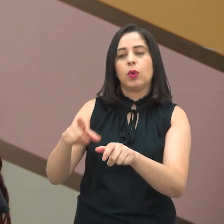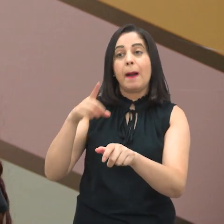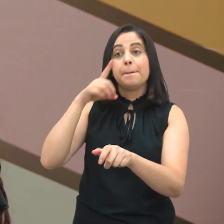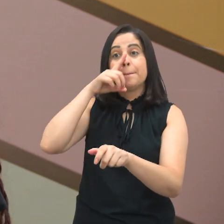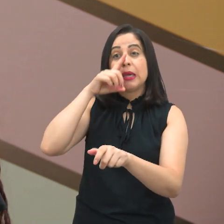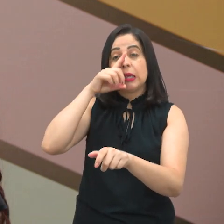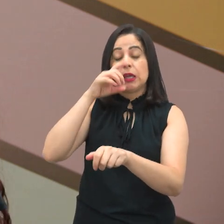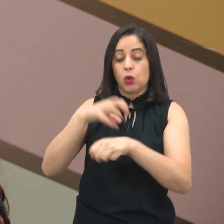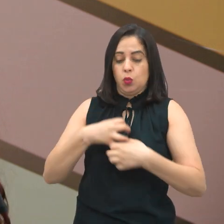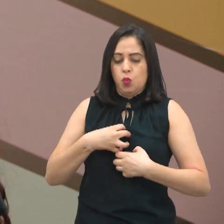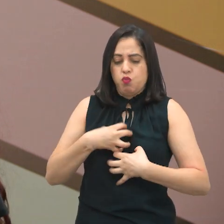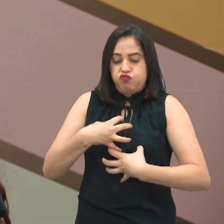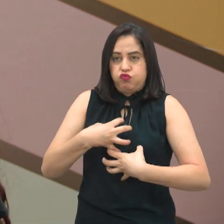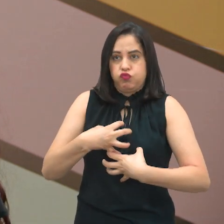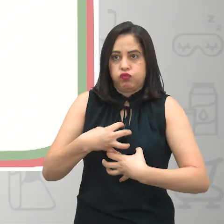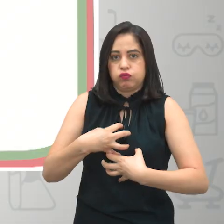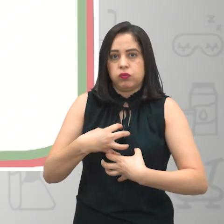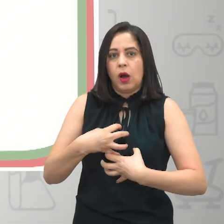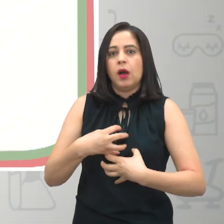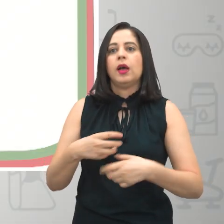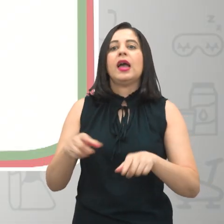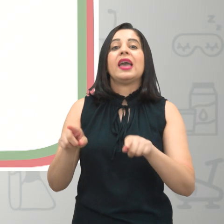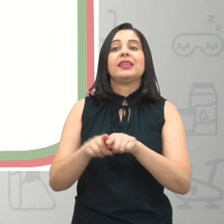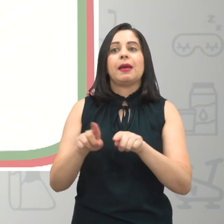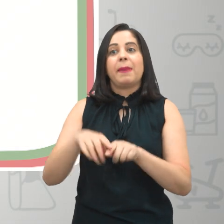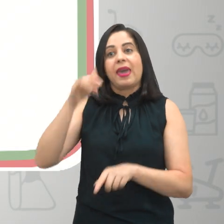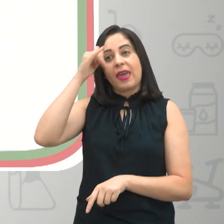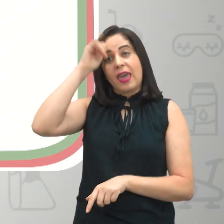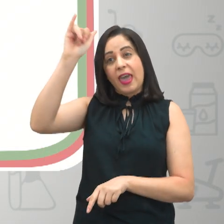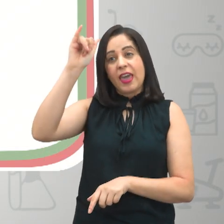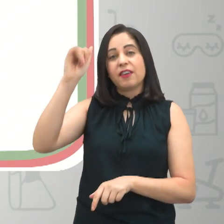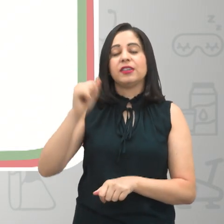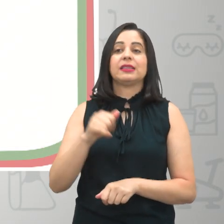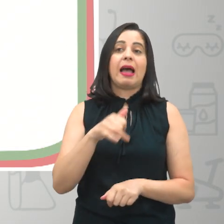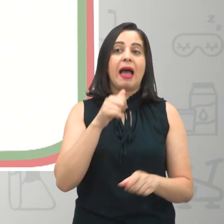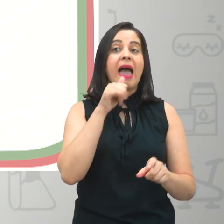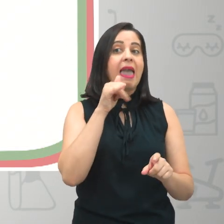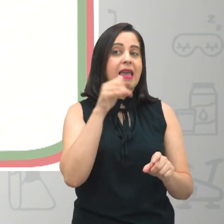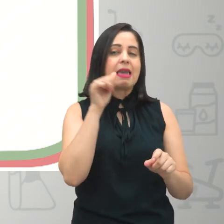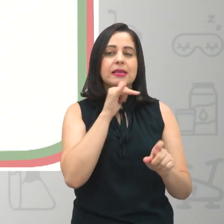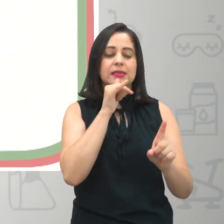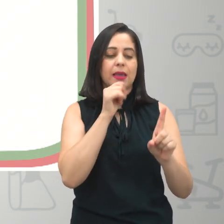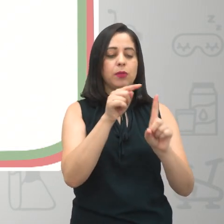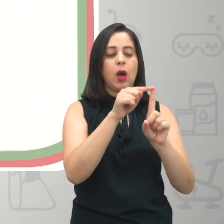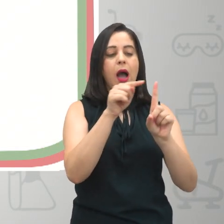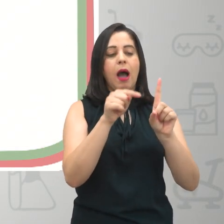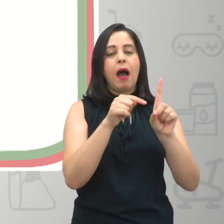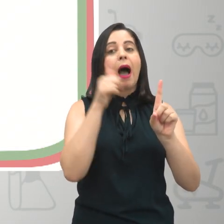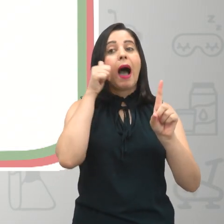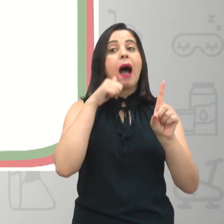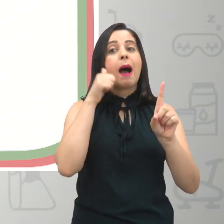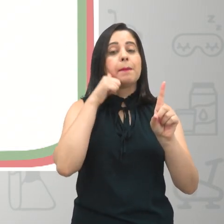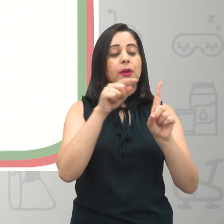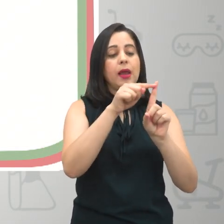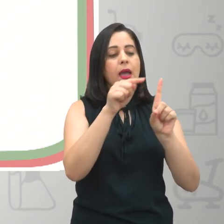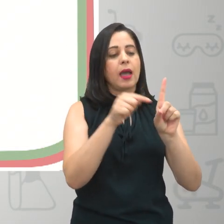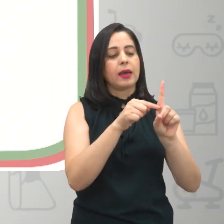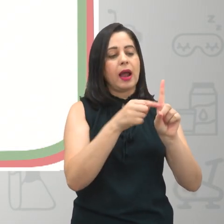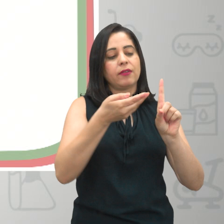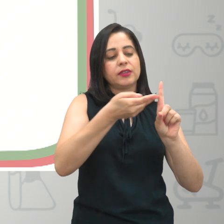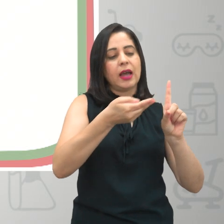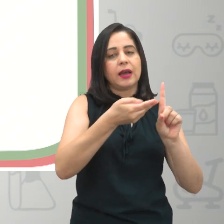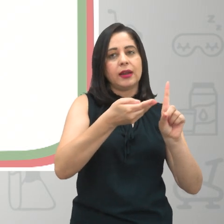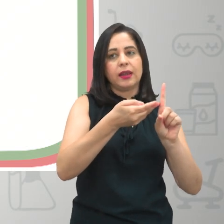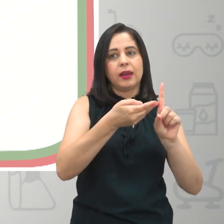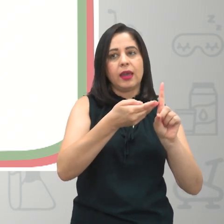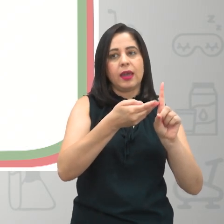o medicamento para evitar, prevenir a transmissão de mãe para filho, reduzir danos, imunizar para as hepatites